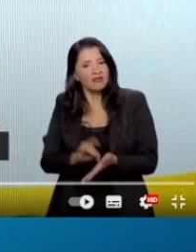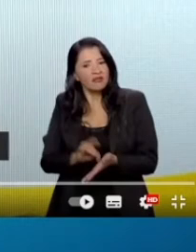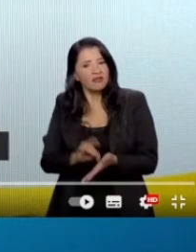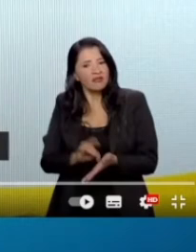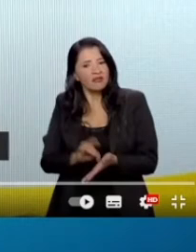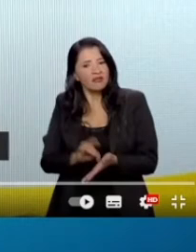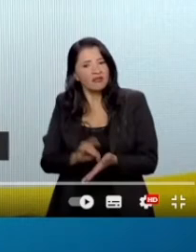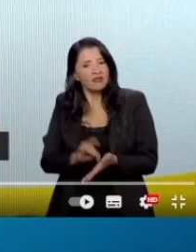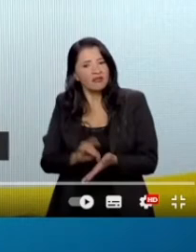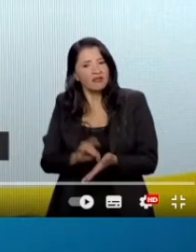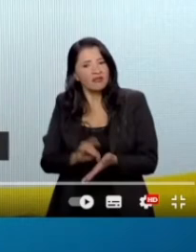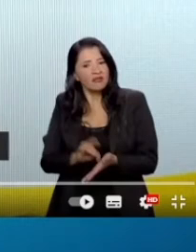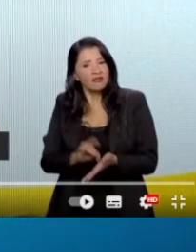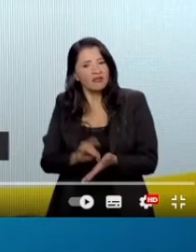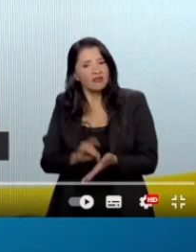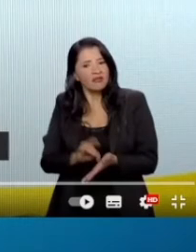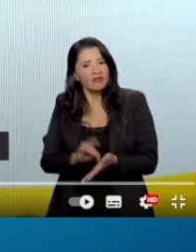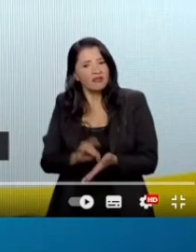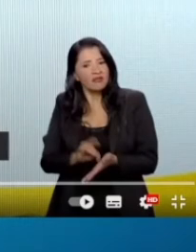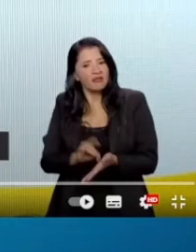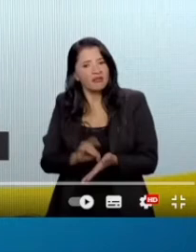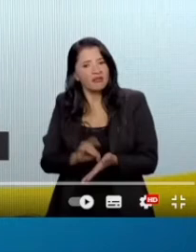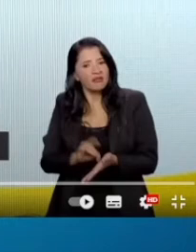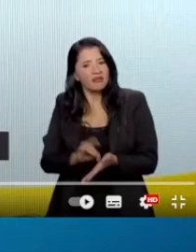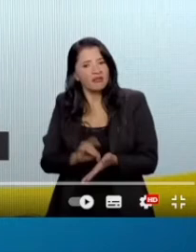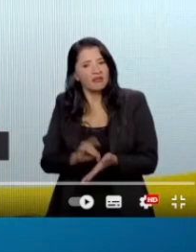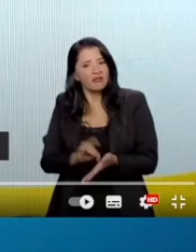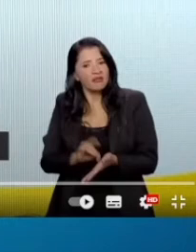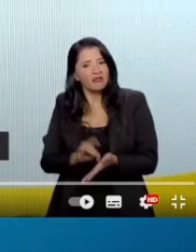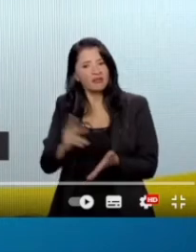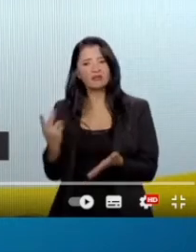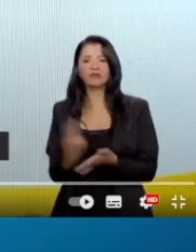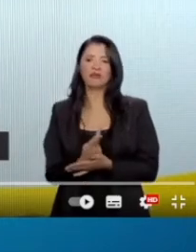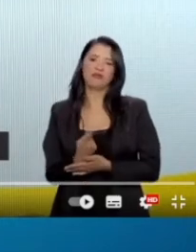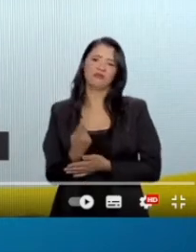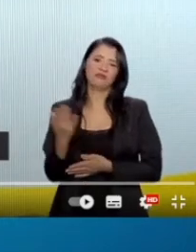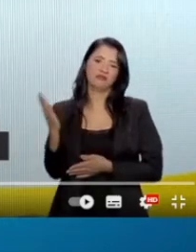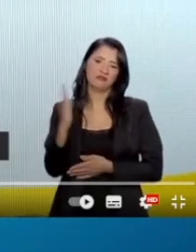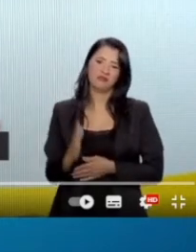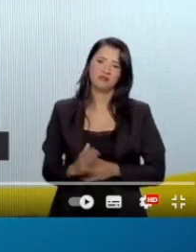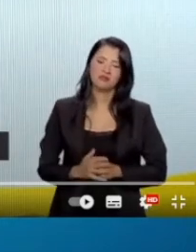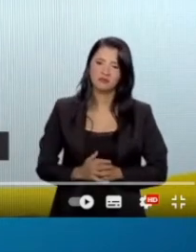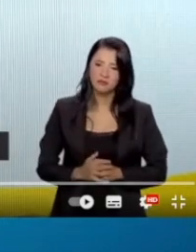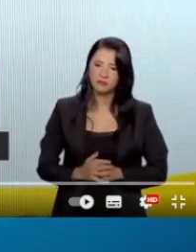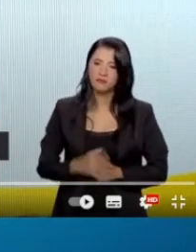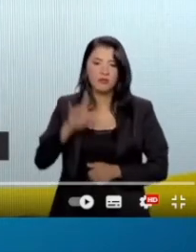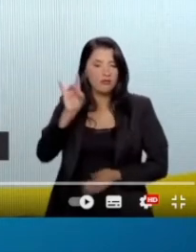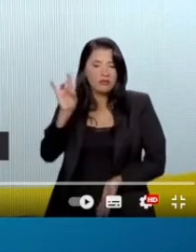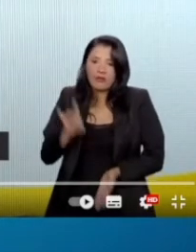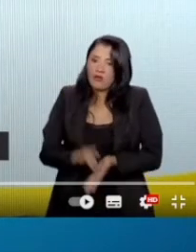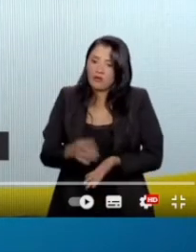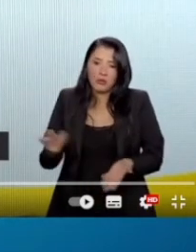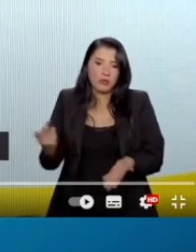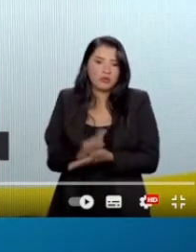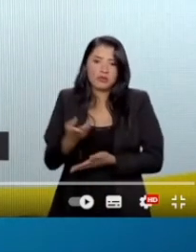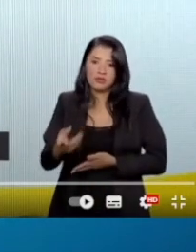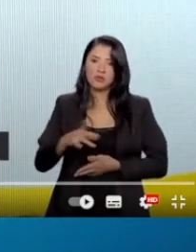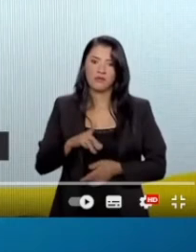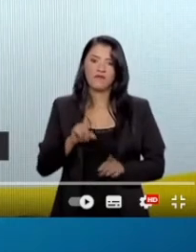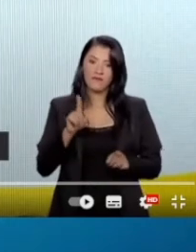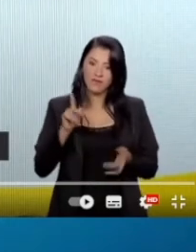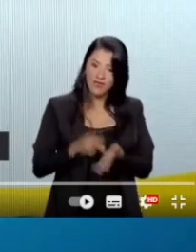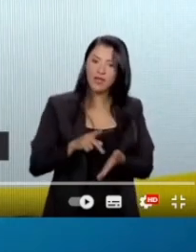o Lula não faz parte da Malucolândia, ele pode falar. E ele não tá errado na brincadeira dele. A realidade é que as pessoas